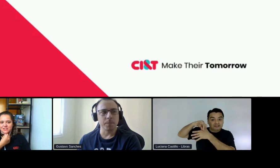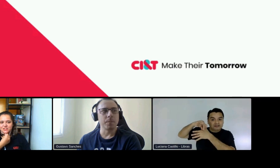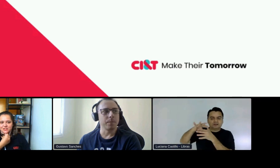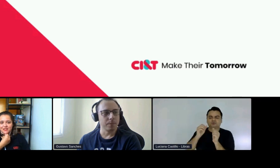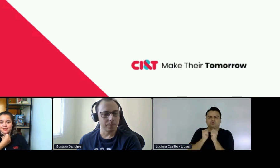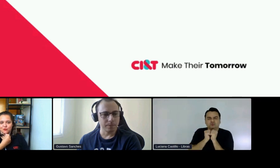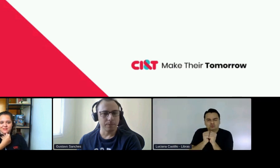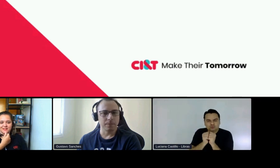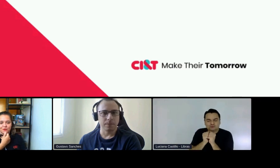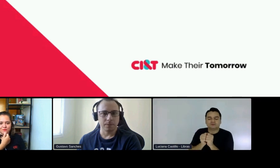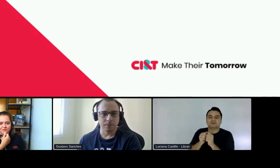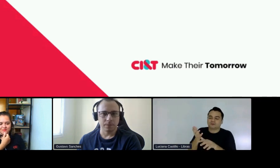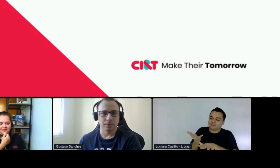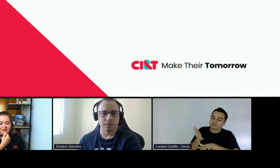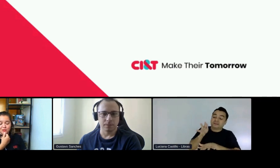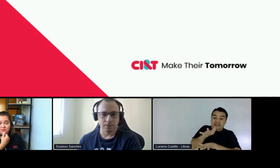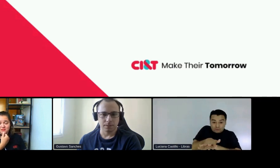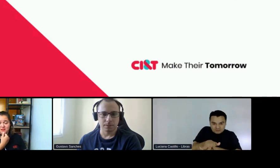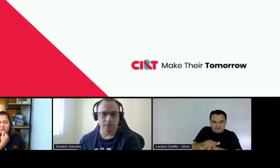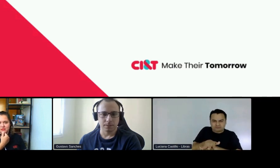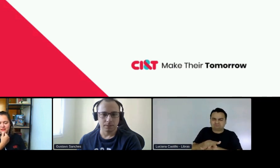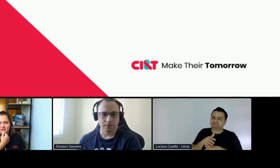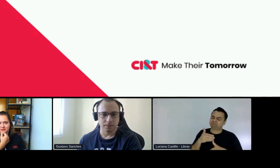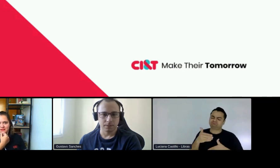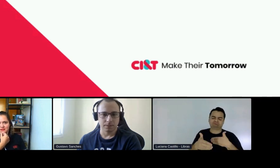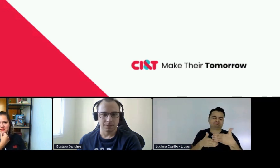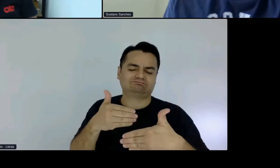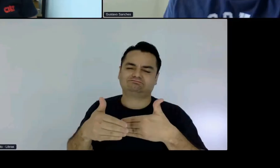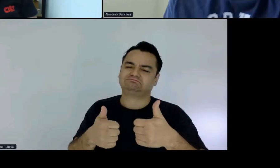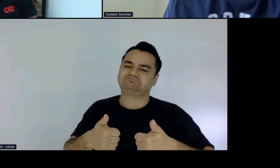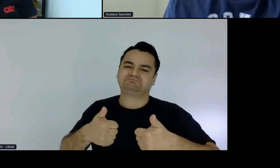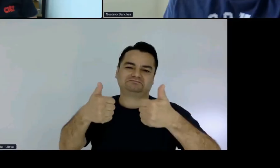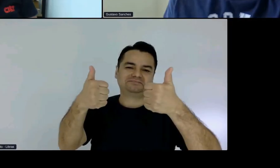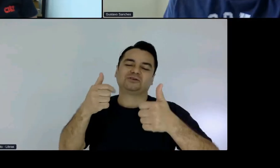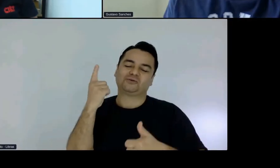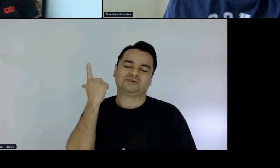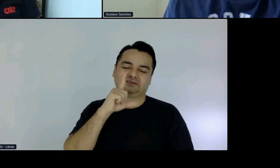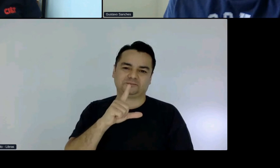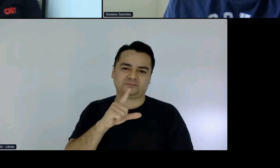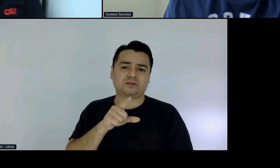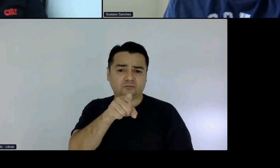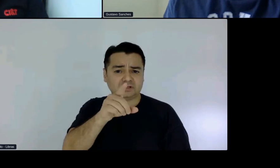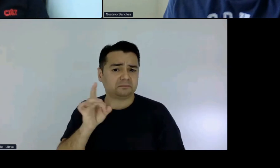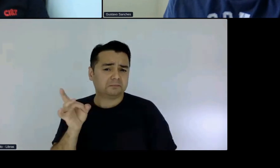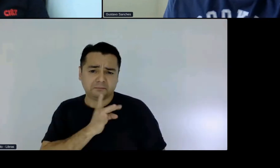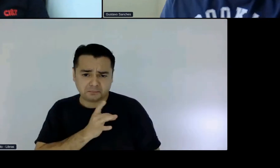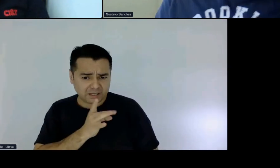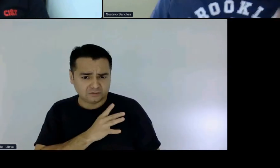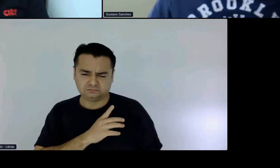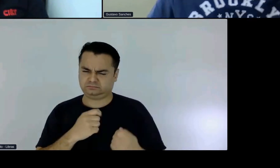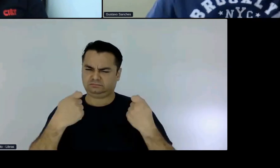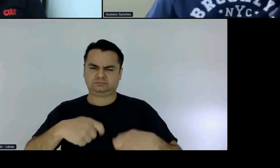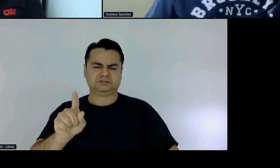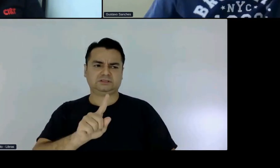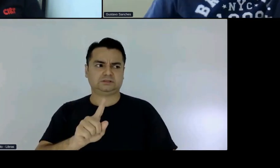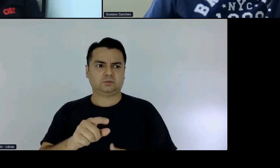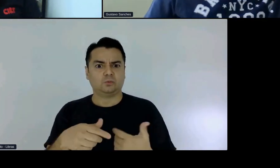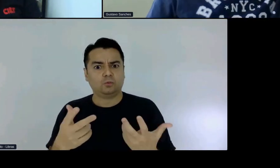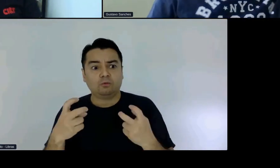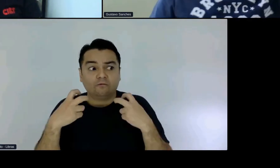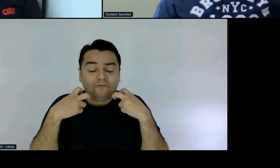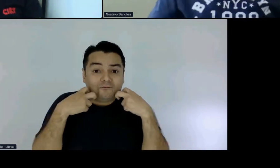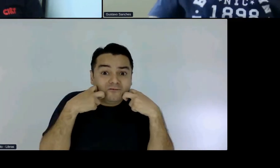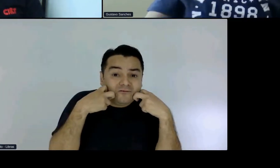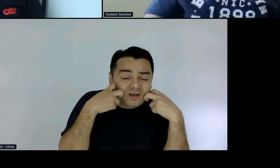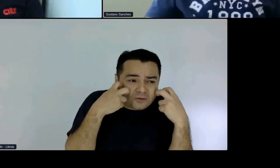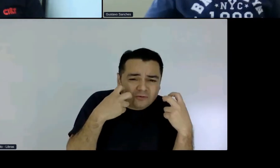com a gente na inclusão, as coisas acontecem. Não tenham medo, não tenham vergonha de